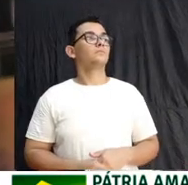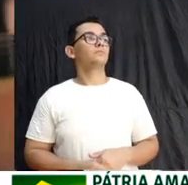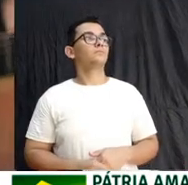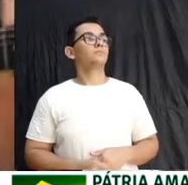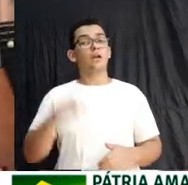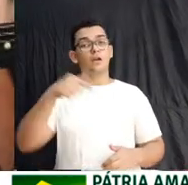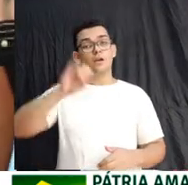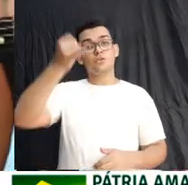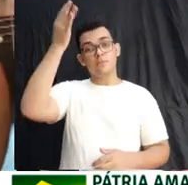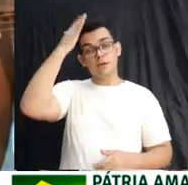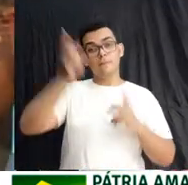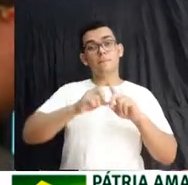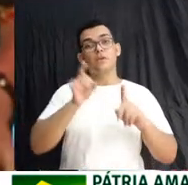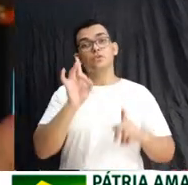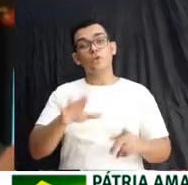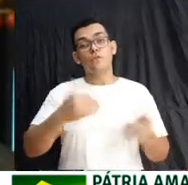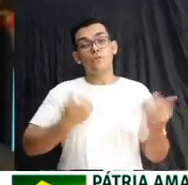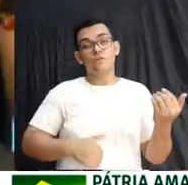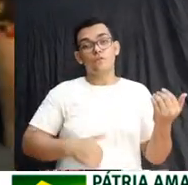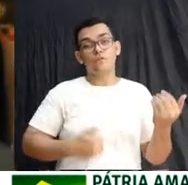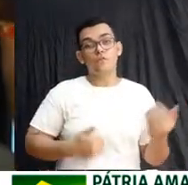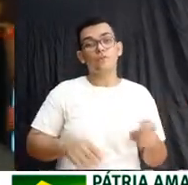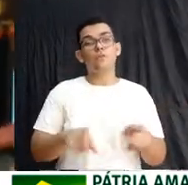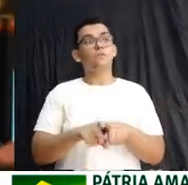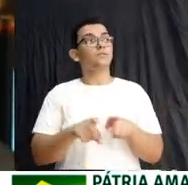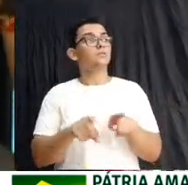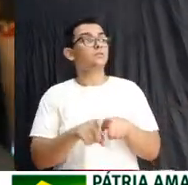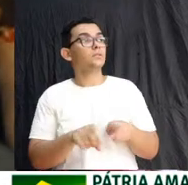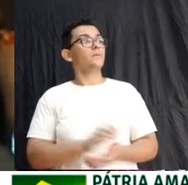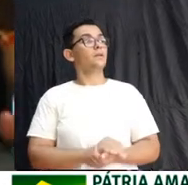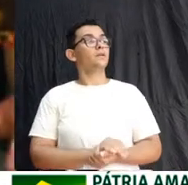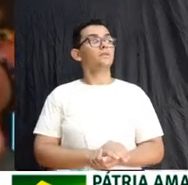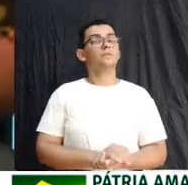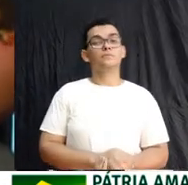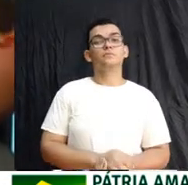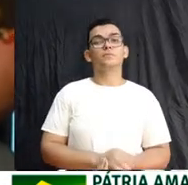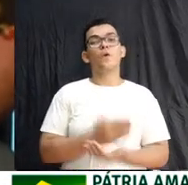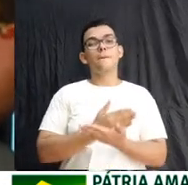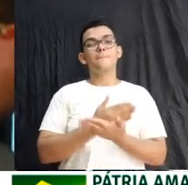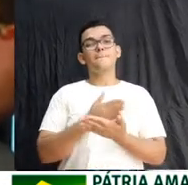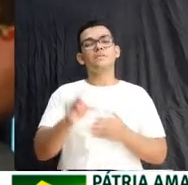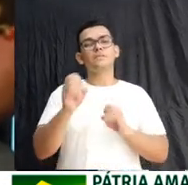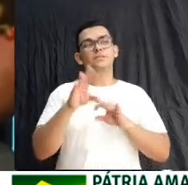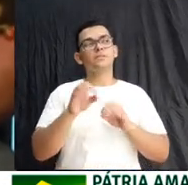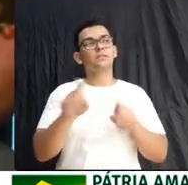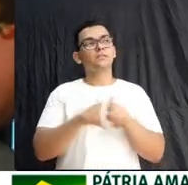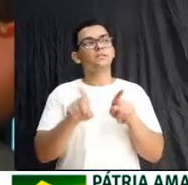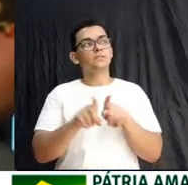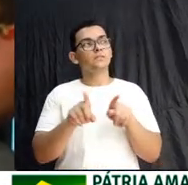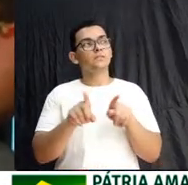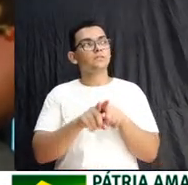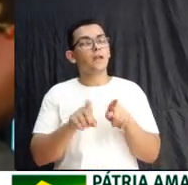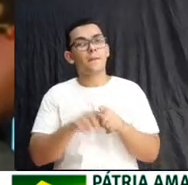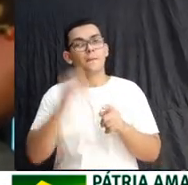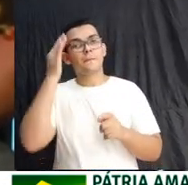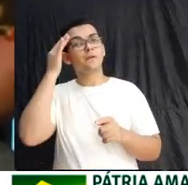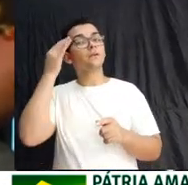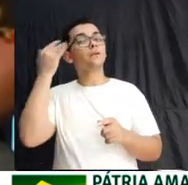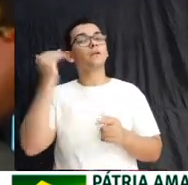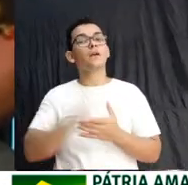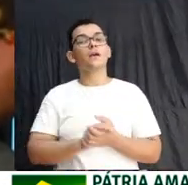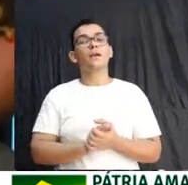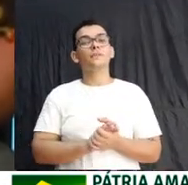Isso, violão. Aí a gente faz visitas a domicílio aí. A gente faz o contato aí, as pessoas fazem contato e a